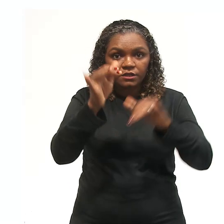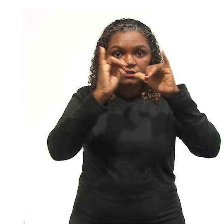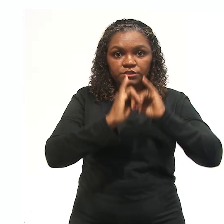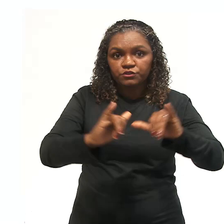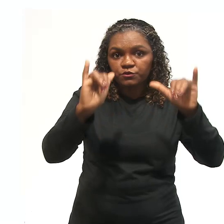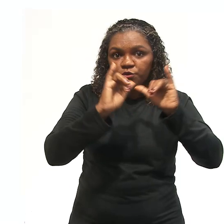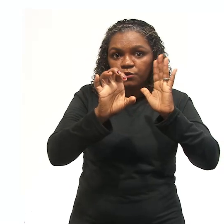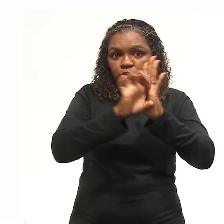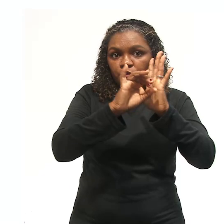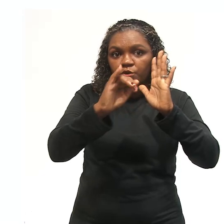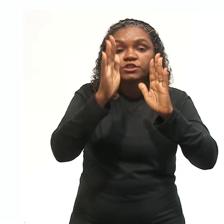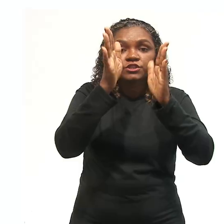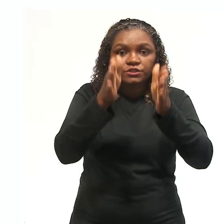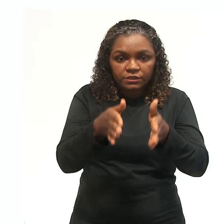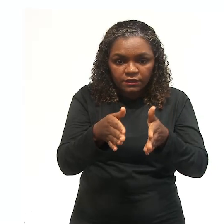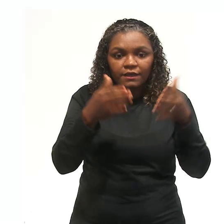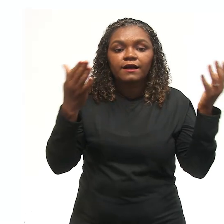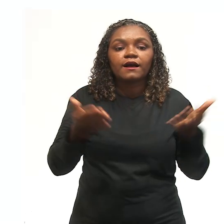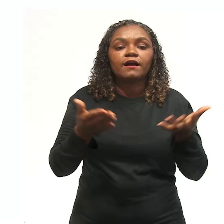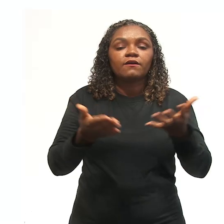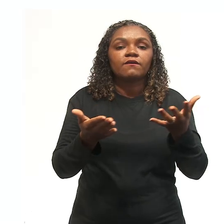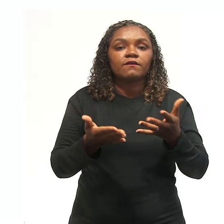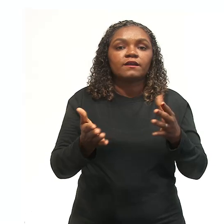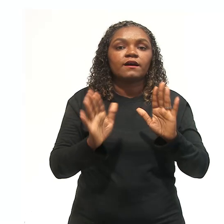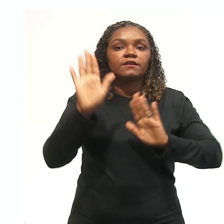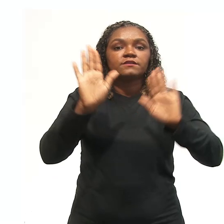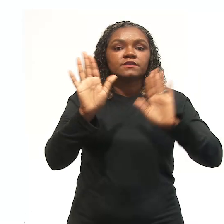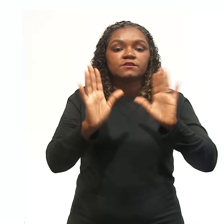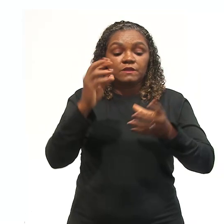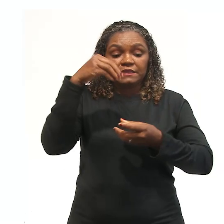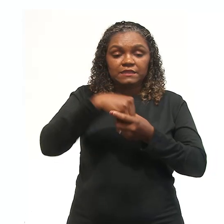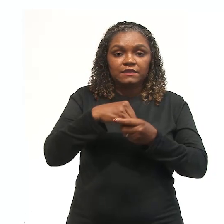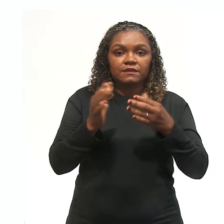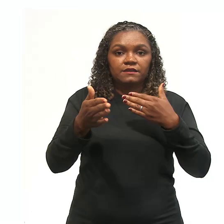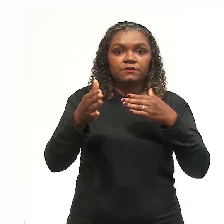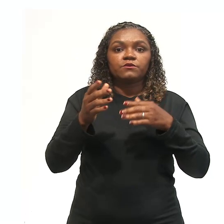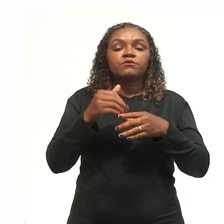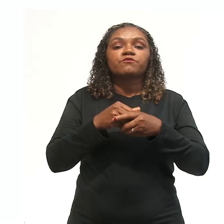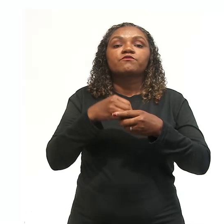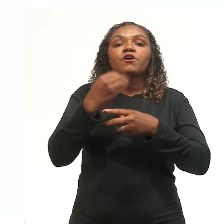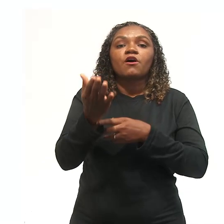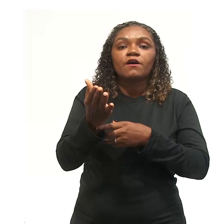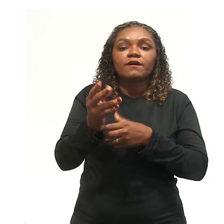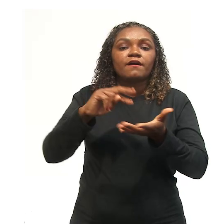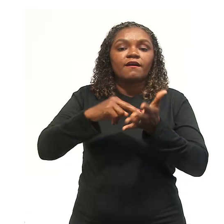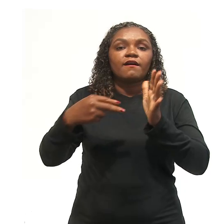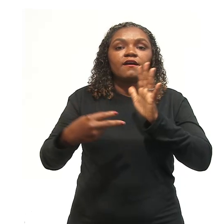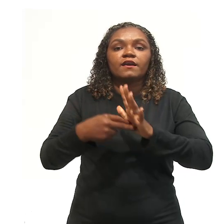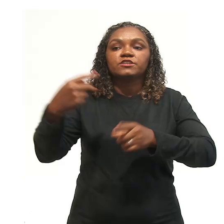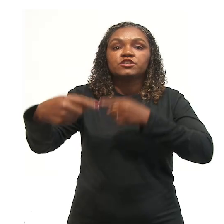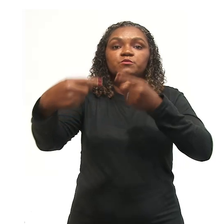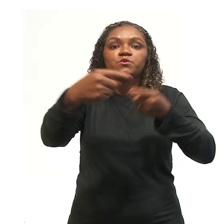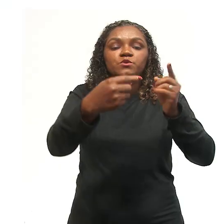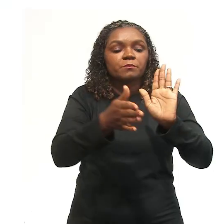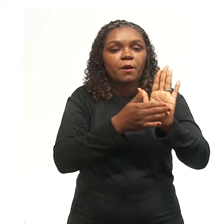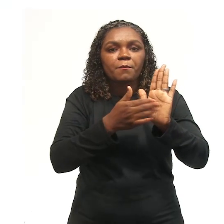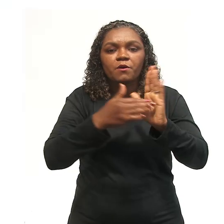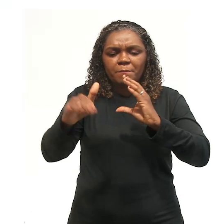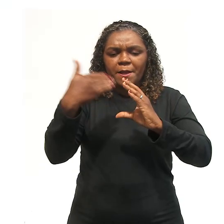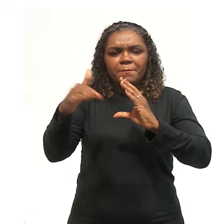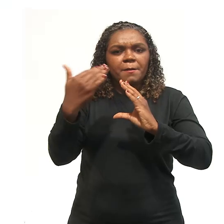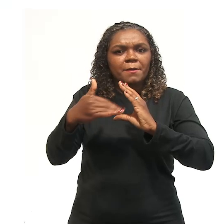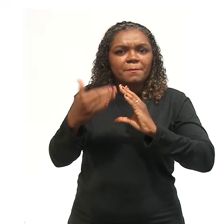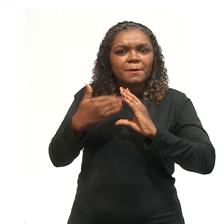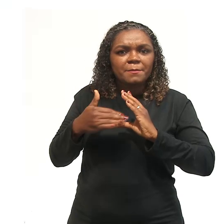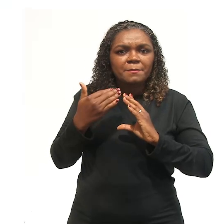fase externa da licitação e nós entramos então na fase da disputa, entrando nas propostas e